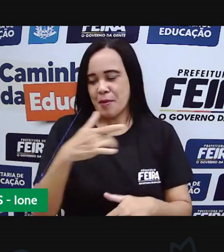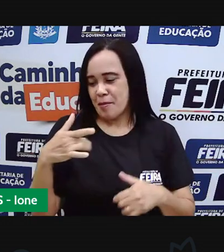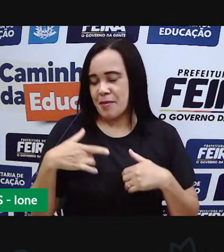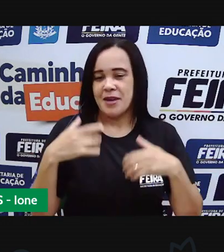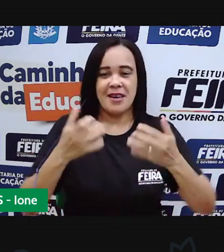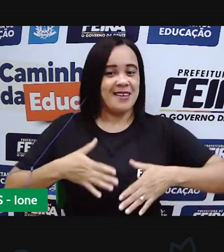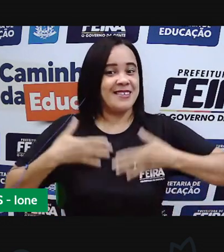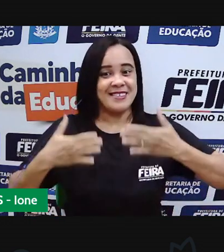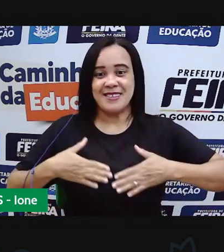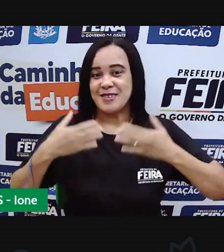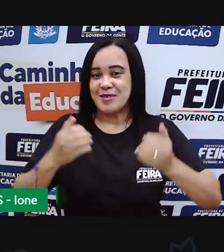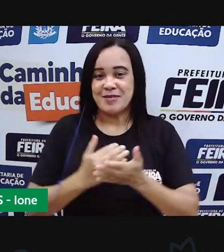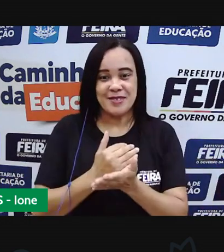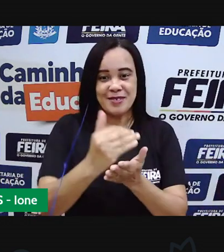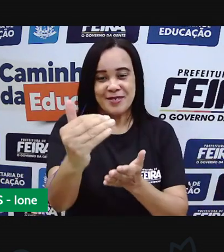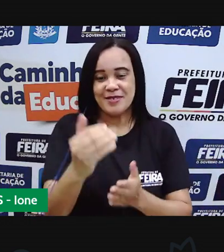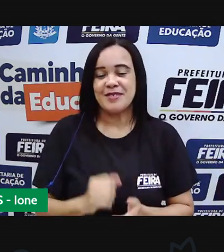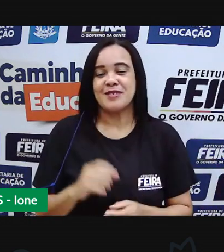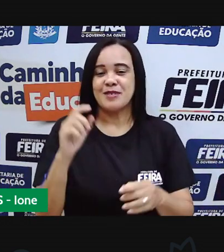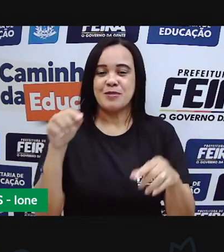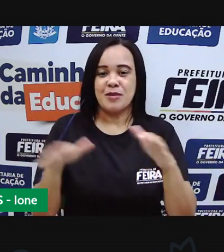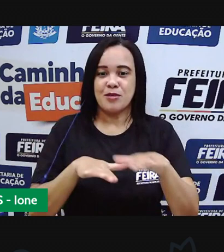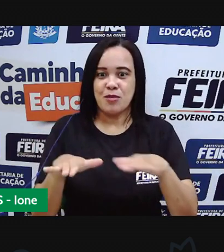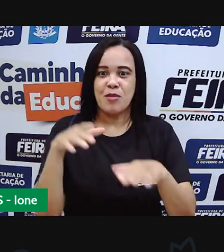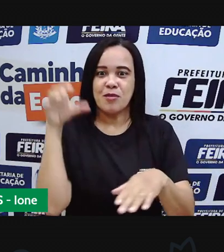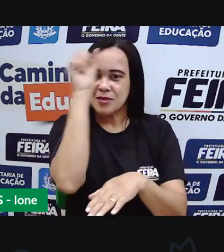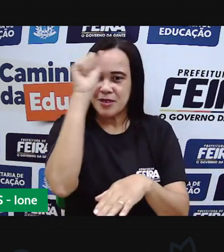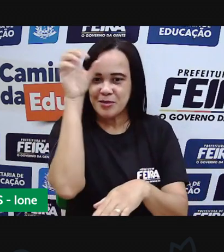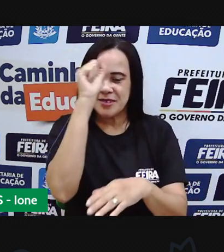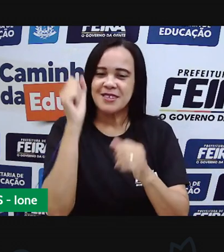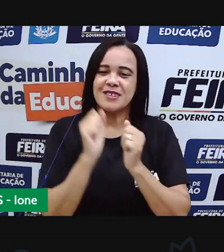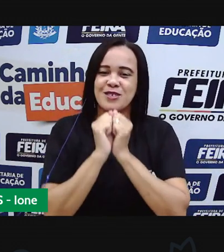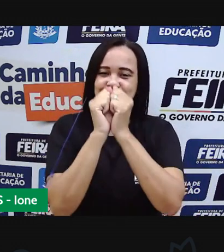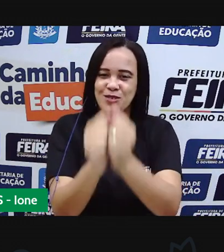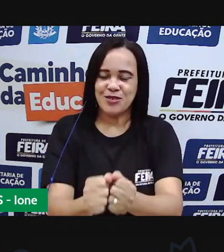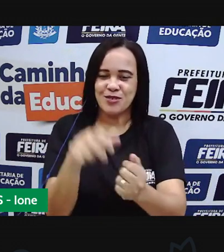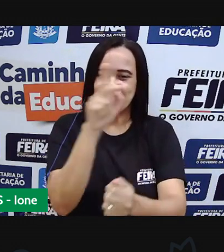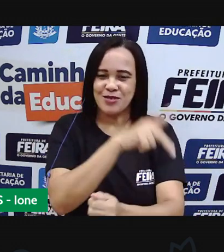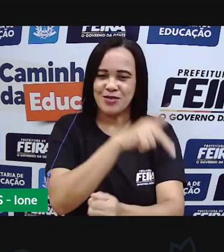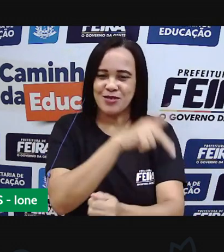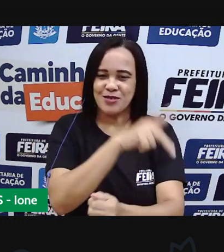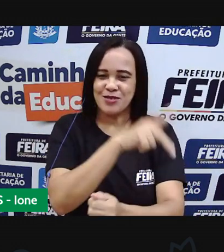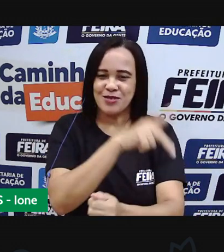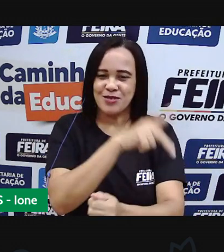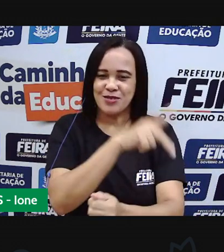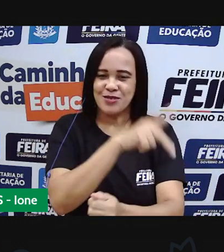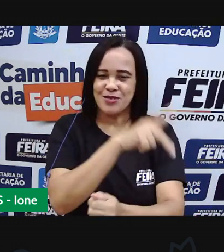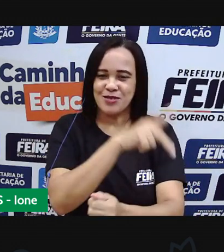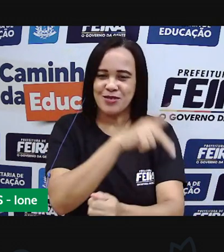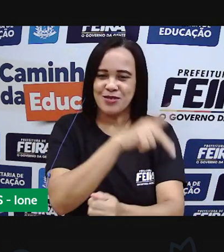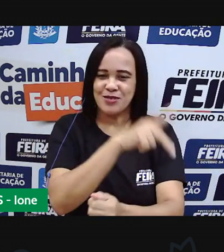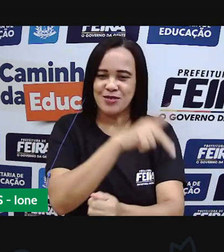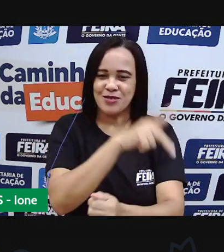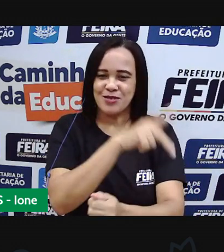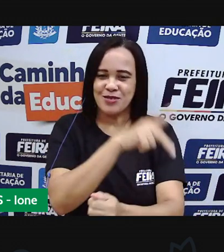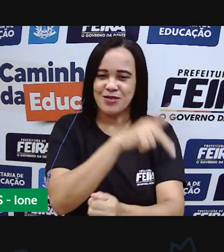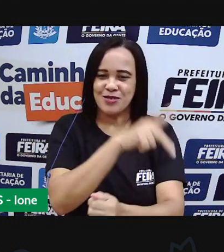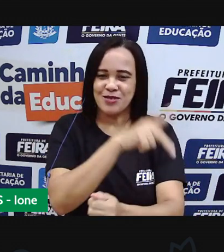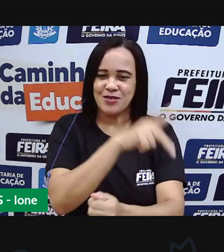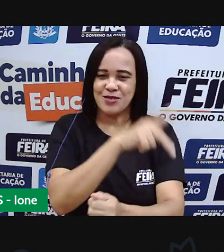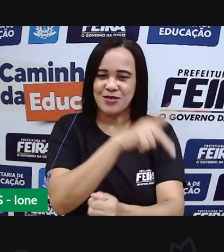animados para começar mais um momento de aprendizagem aqui comigo, para a Marcela. Hoje a gente vai continuar com a